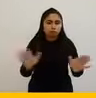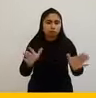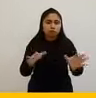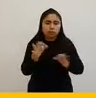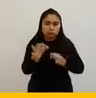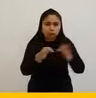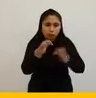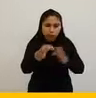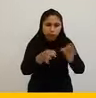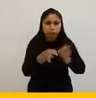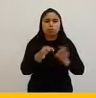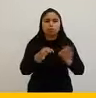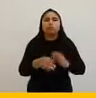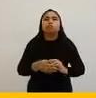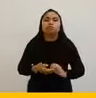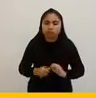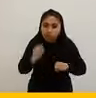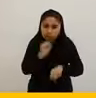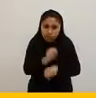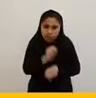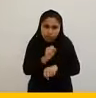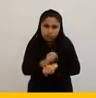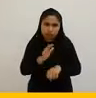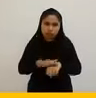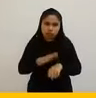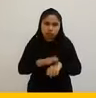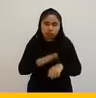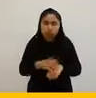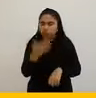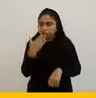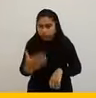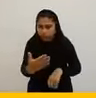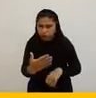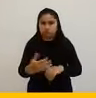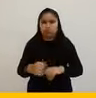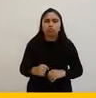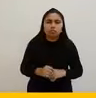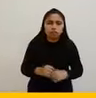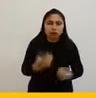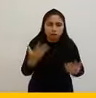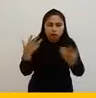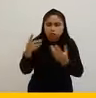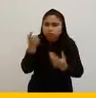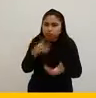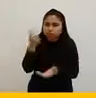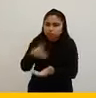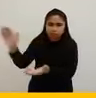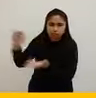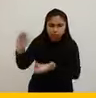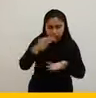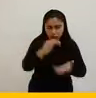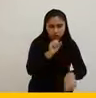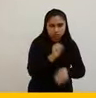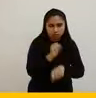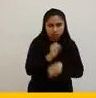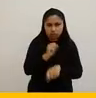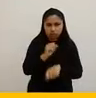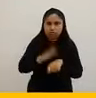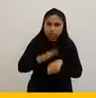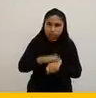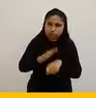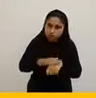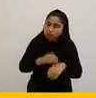processo licitatório na modalidade pregão eletrônico para aquisição dos kits da merenda escolar. Então fica